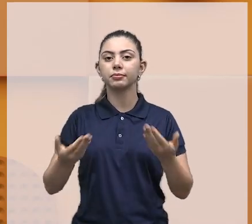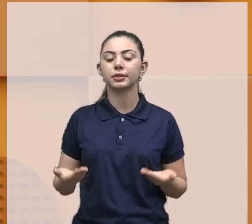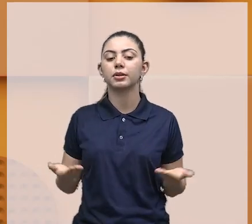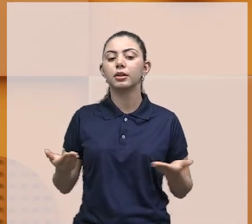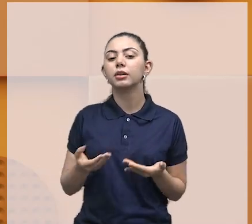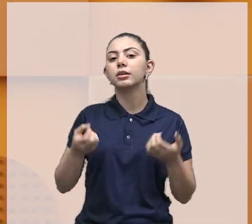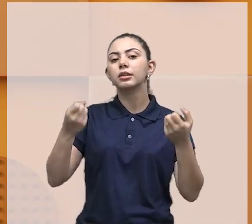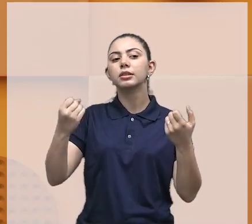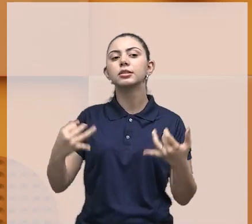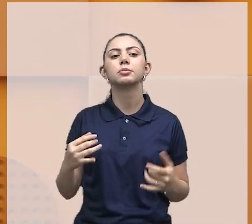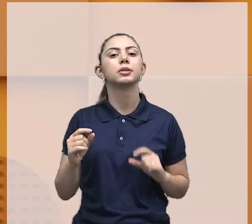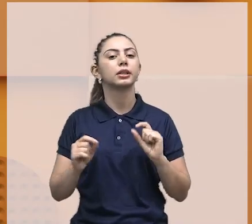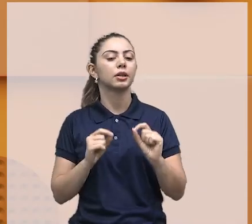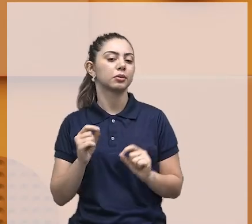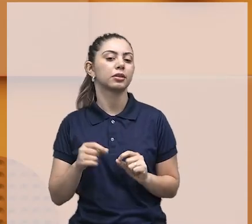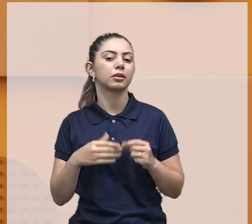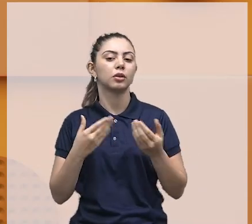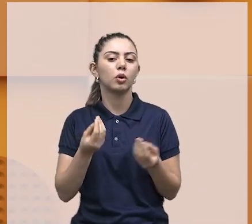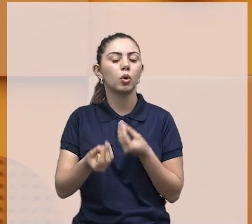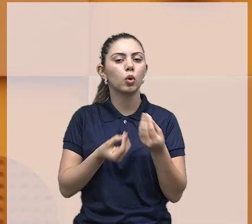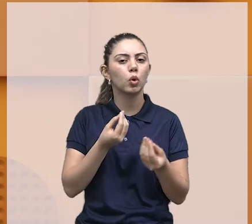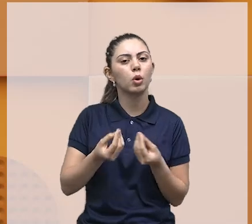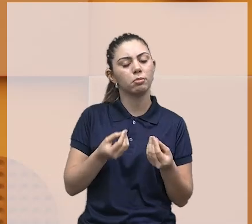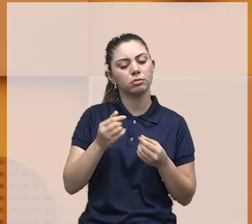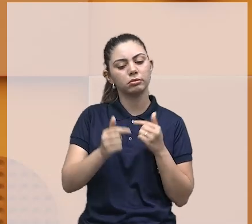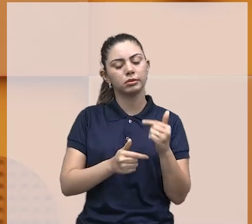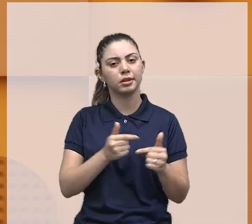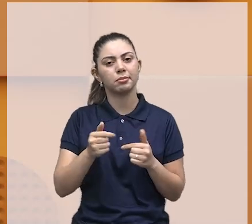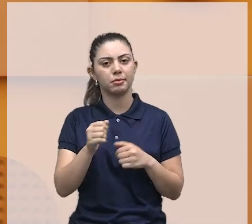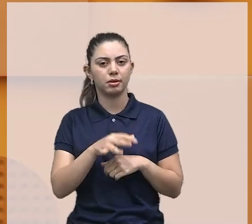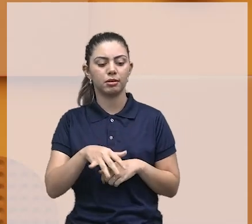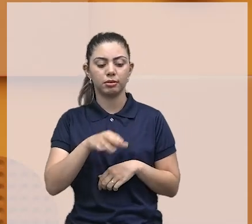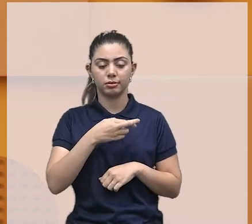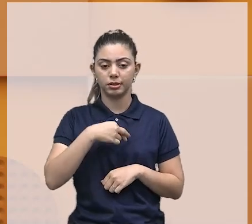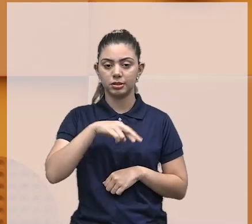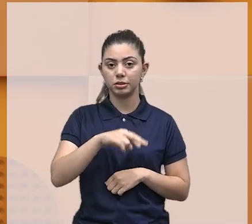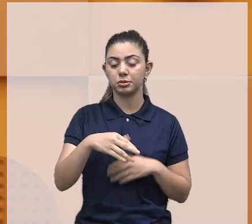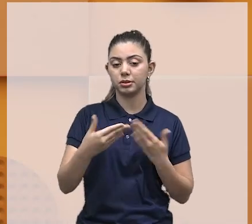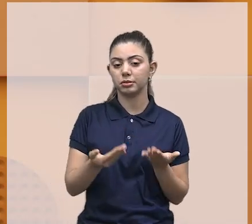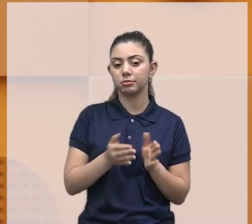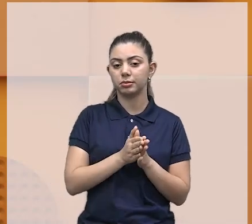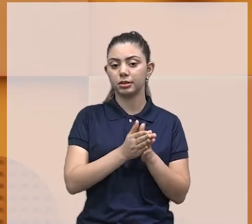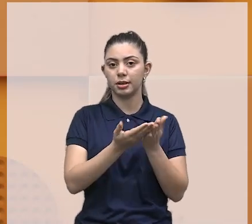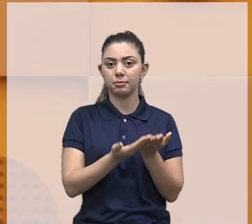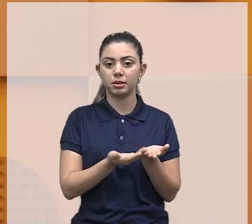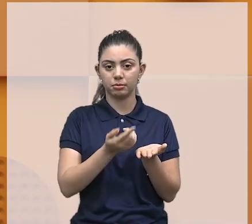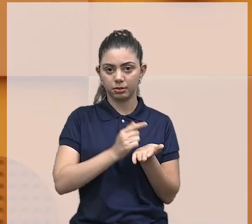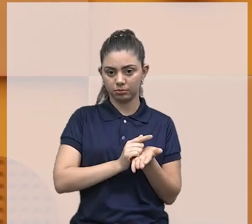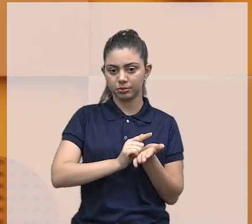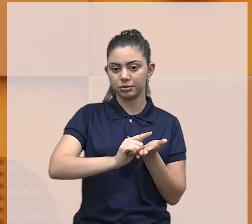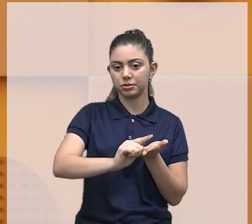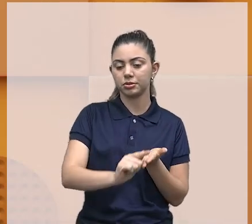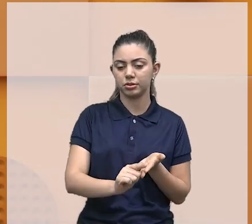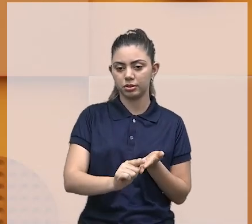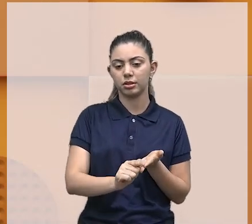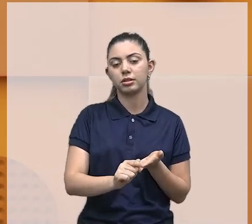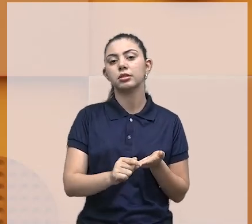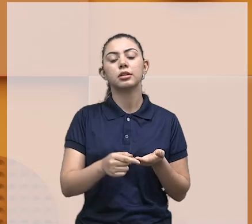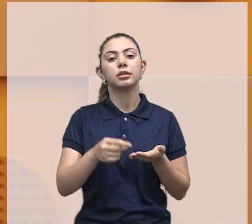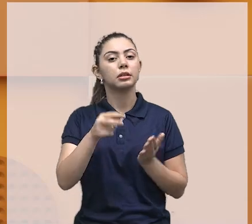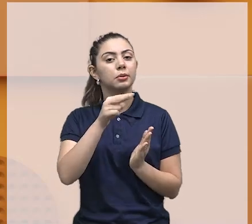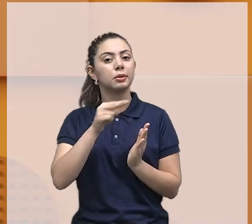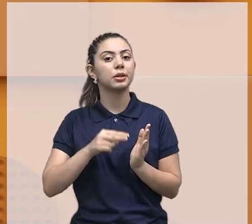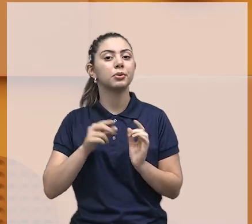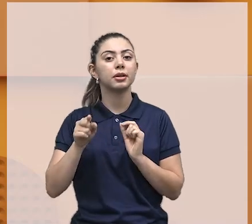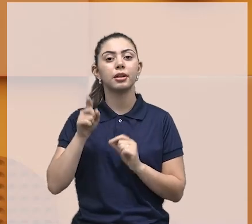agora sobre essa parte, então, desse trabalho ligado, então, ao clero. Na Bíblia, no livro do Gênesis, pode-se ler que